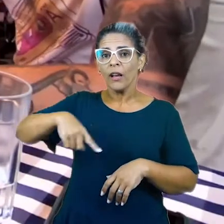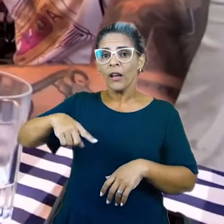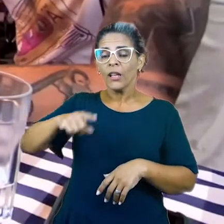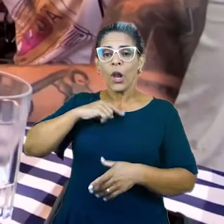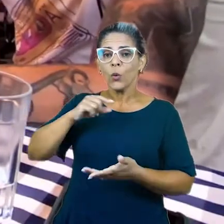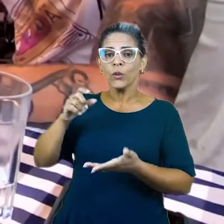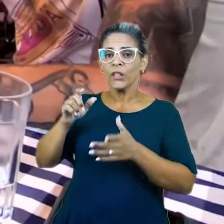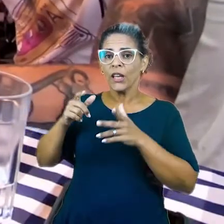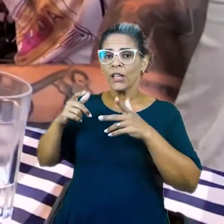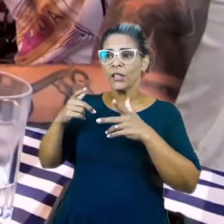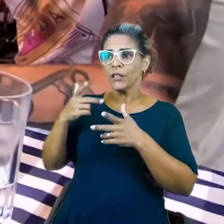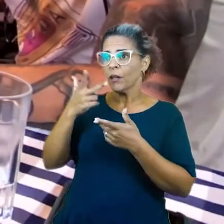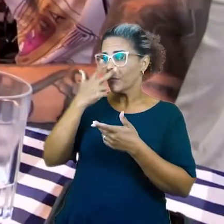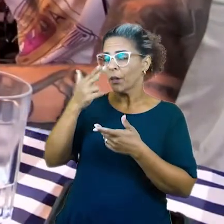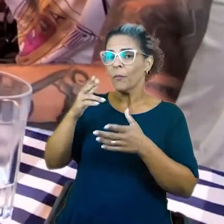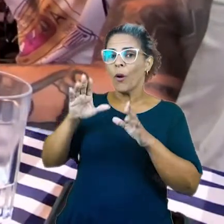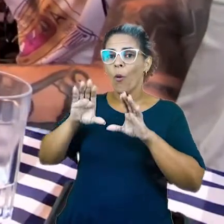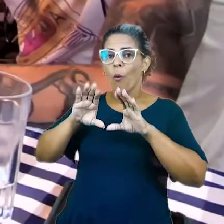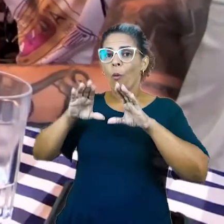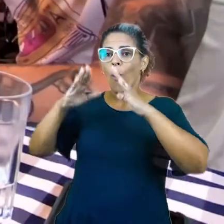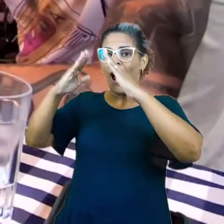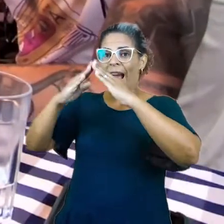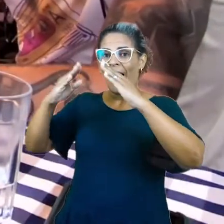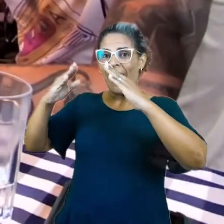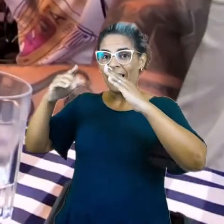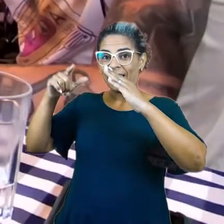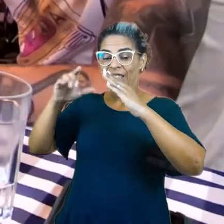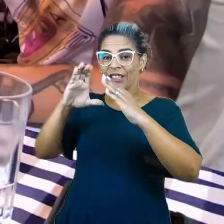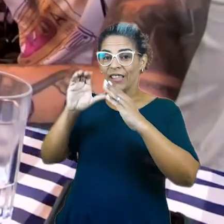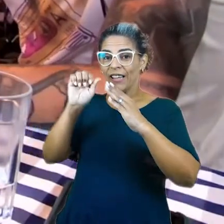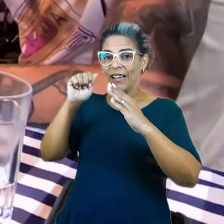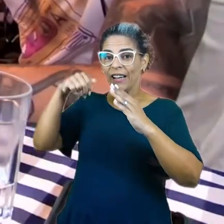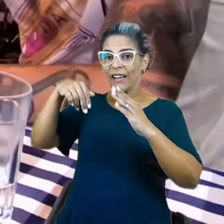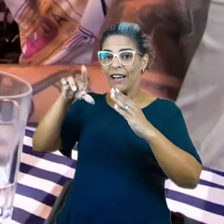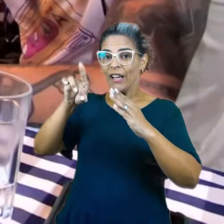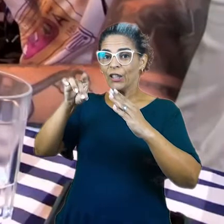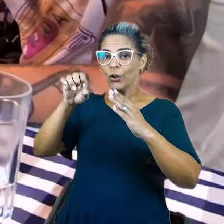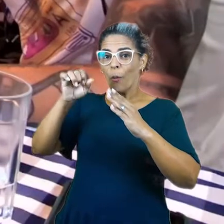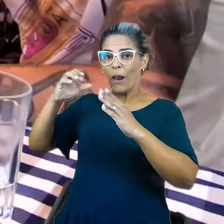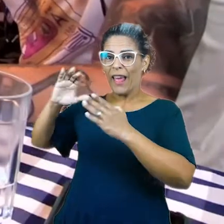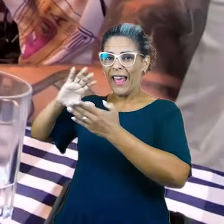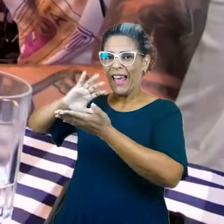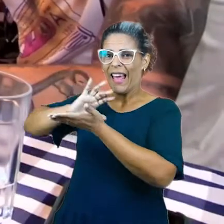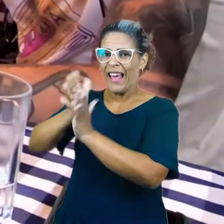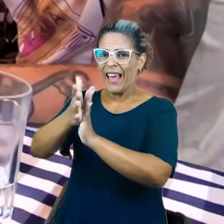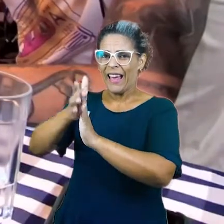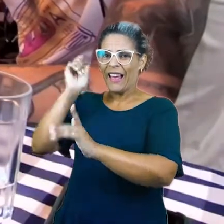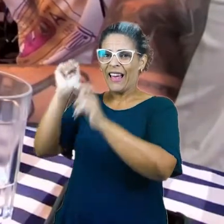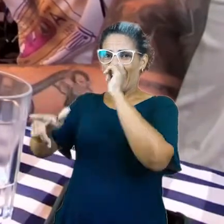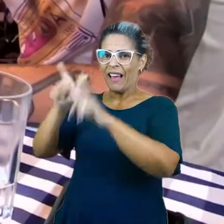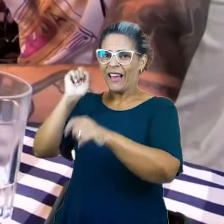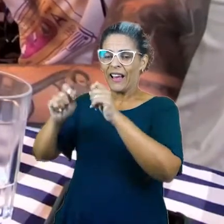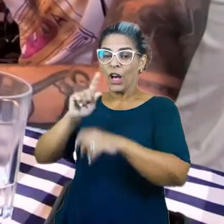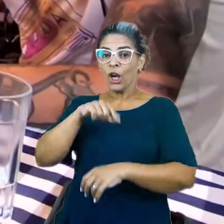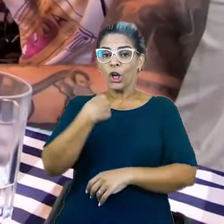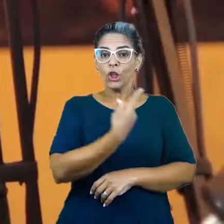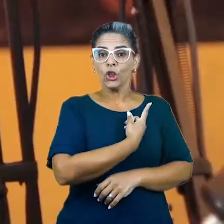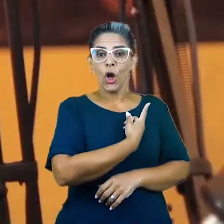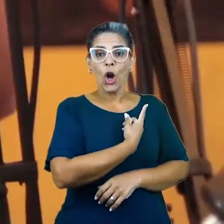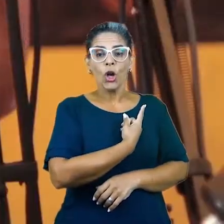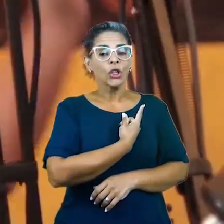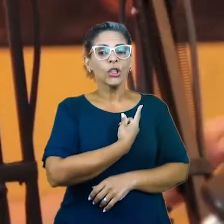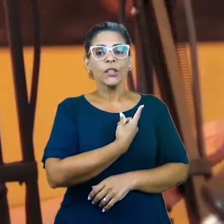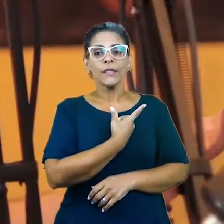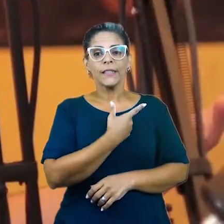seja, não seja atacada. Uma casa de candomblé que é atacada, que é violentada, nós, evangélicos, deveríamos